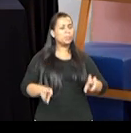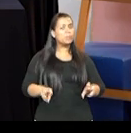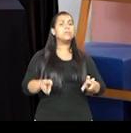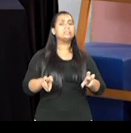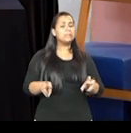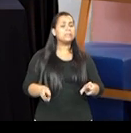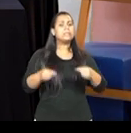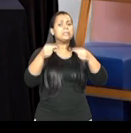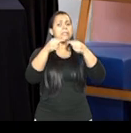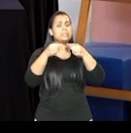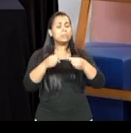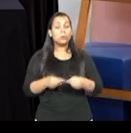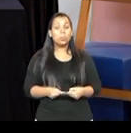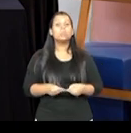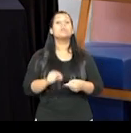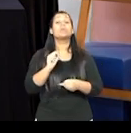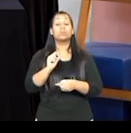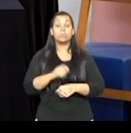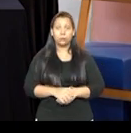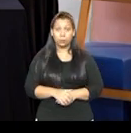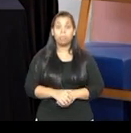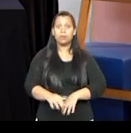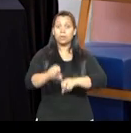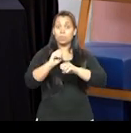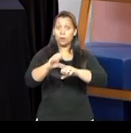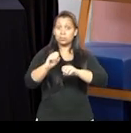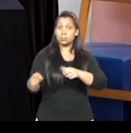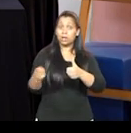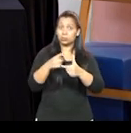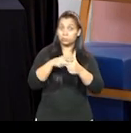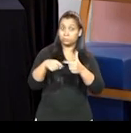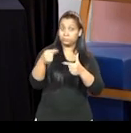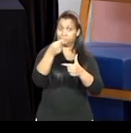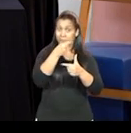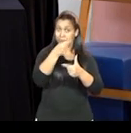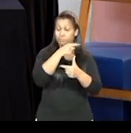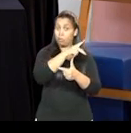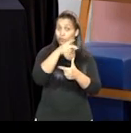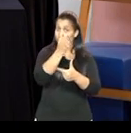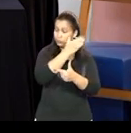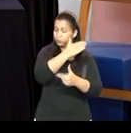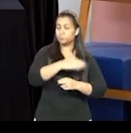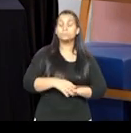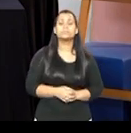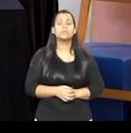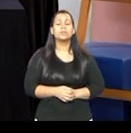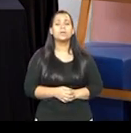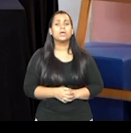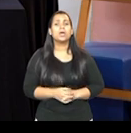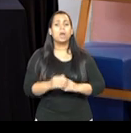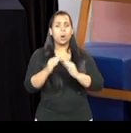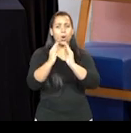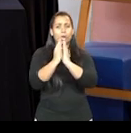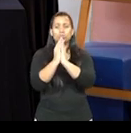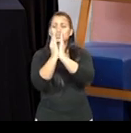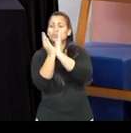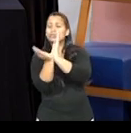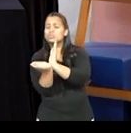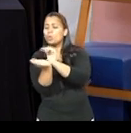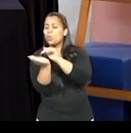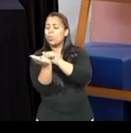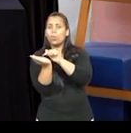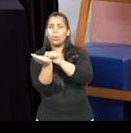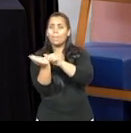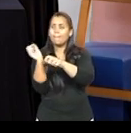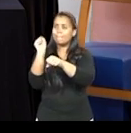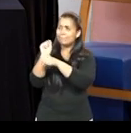ver com as aulas dos professores Adriano e Beatriz. A sombra. Você já parou para observar a sua sombra?